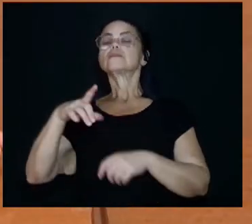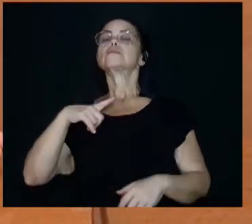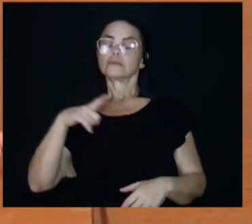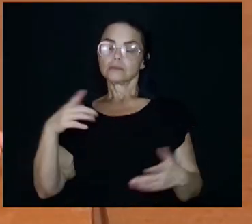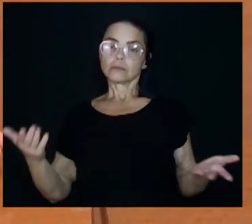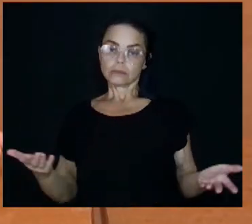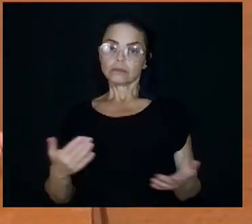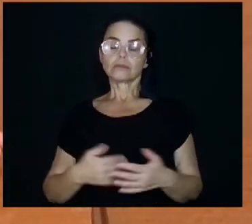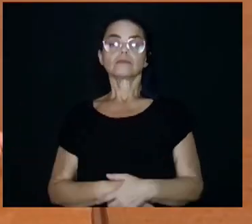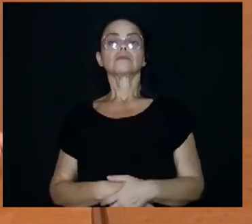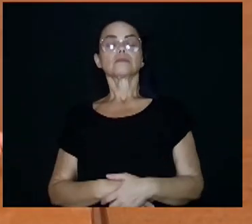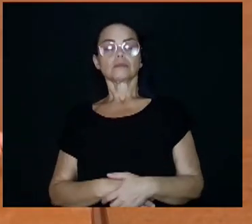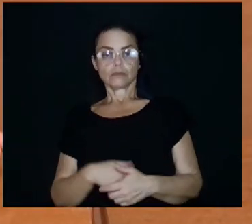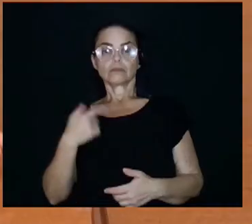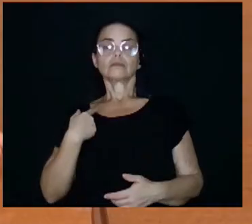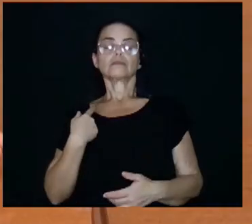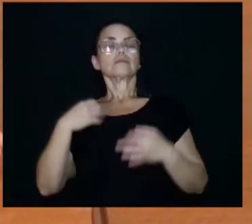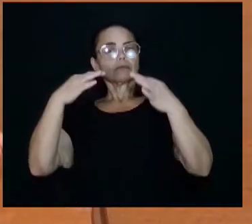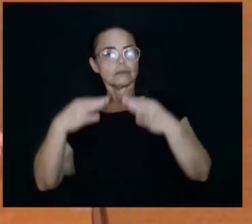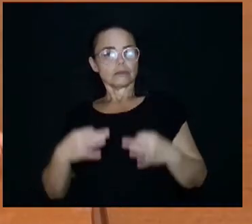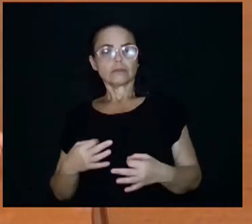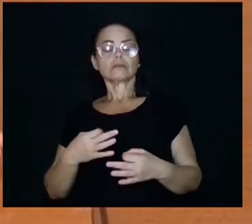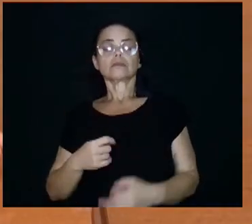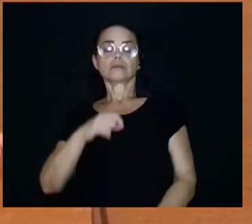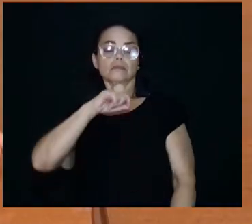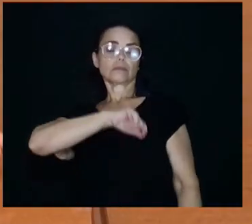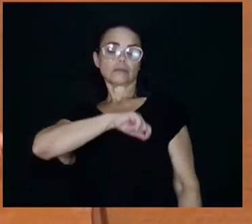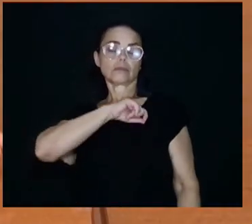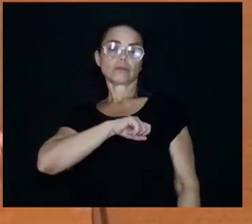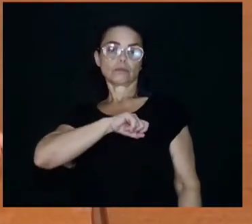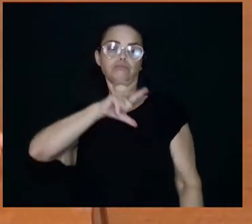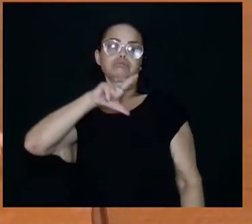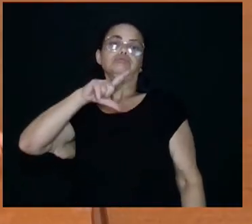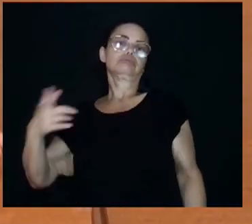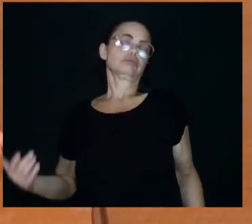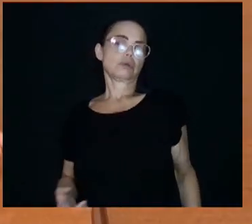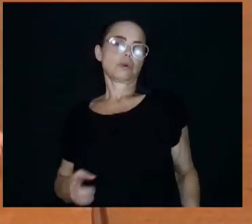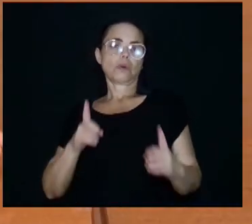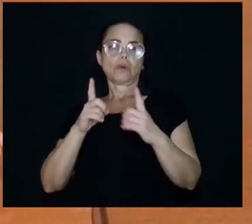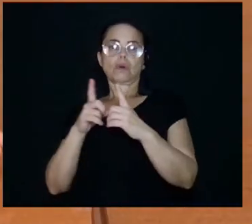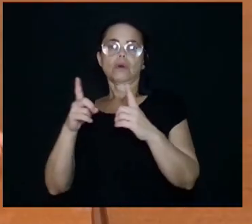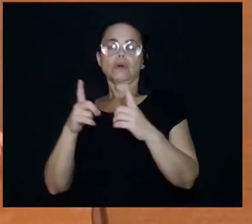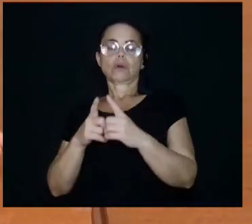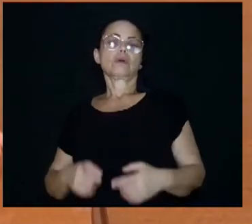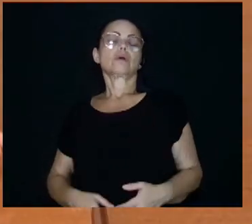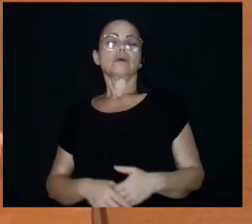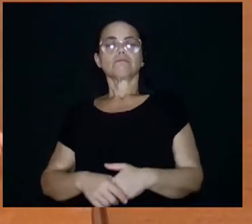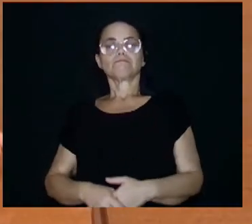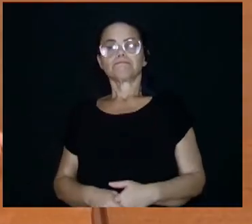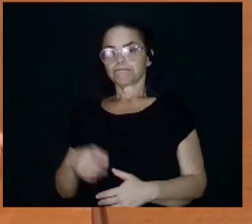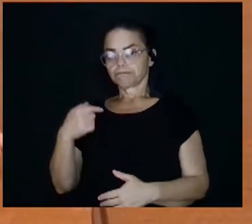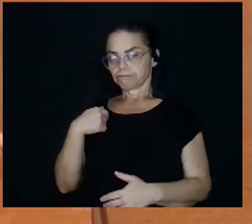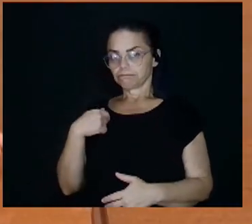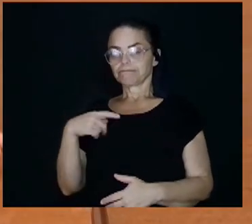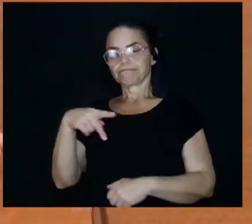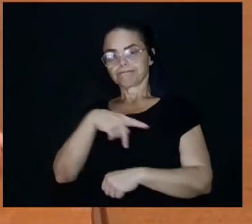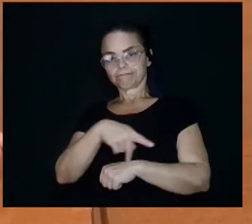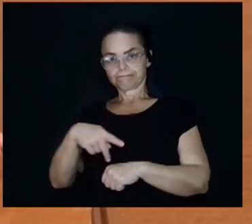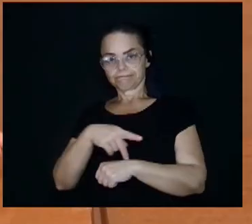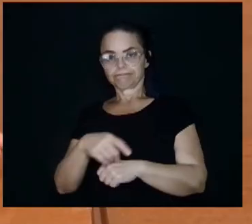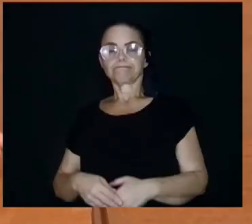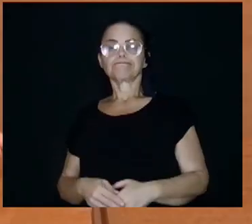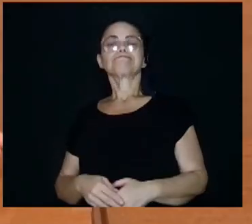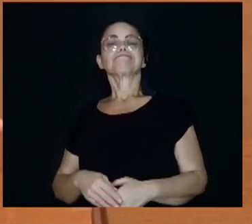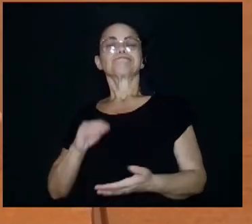que ter uma justa remuneração pelo atendimento que fazem. Só que num país tão carente como o nosso, nem